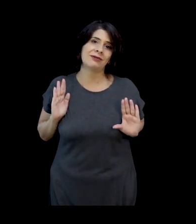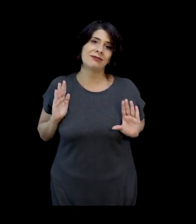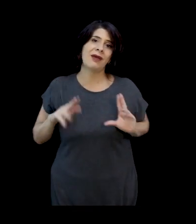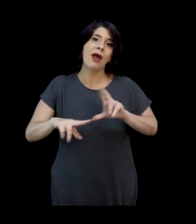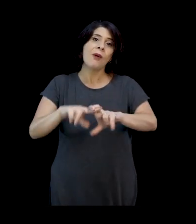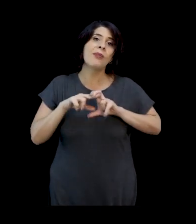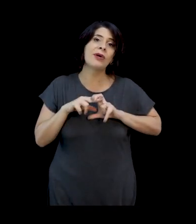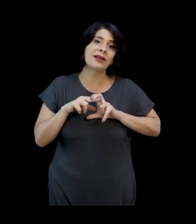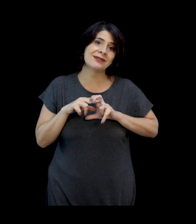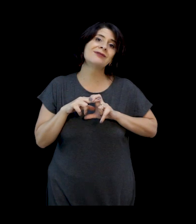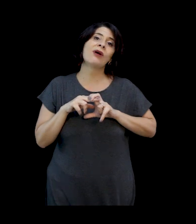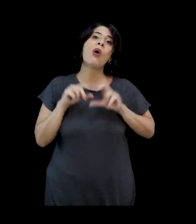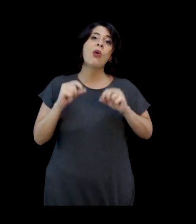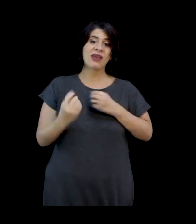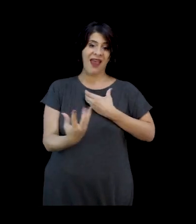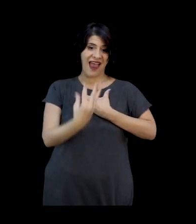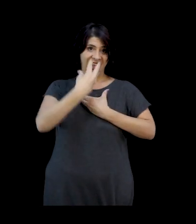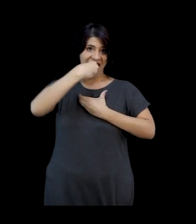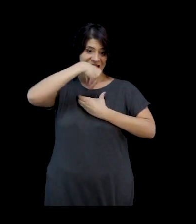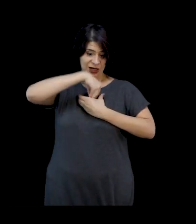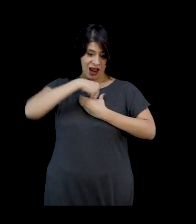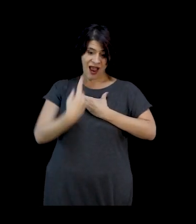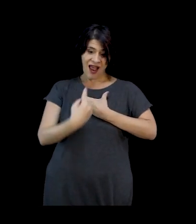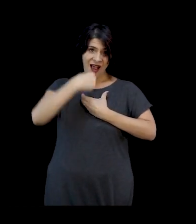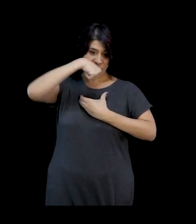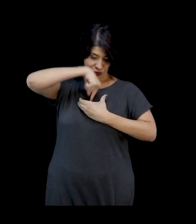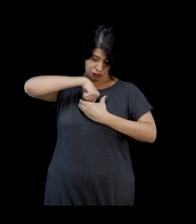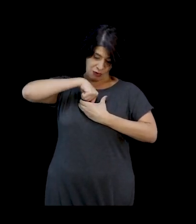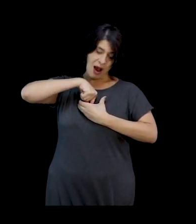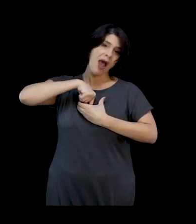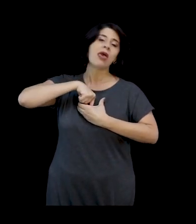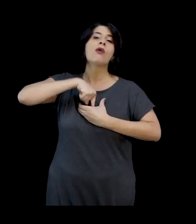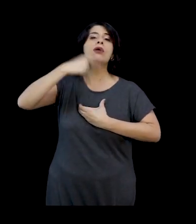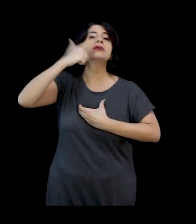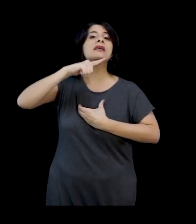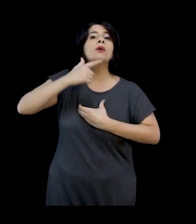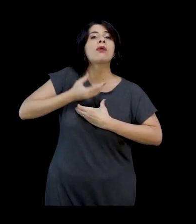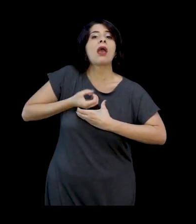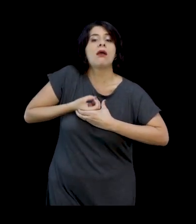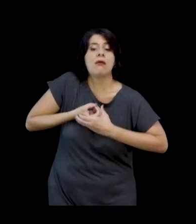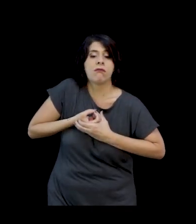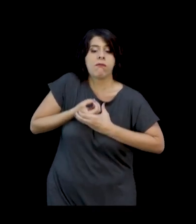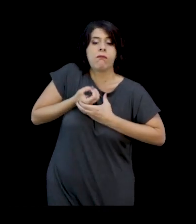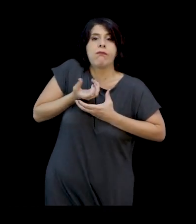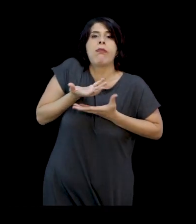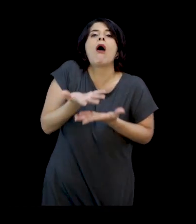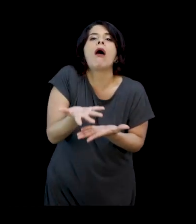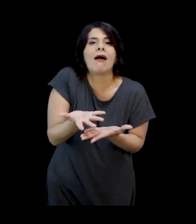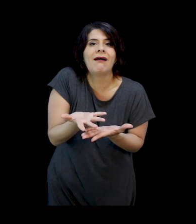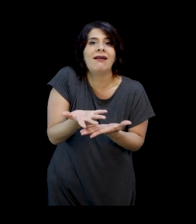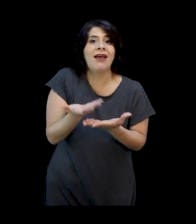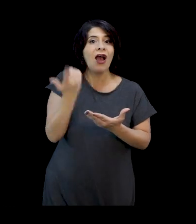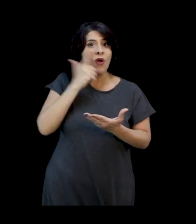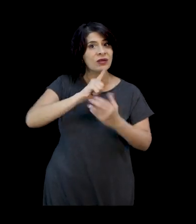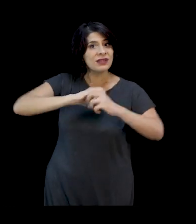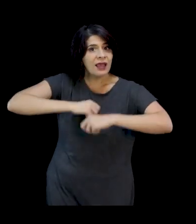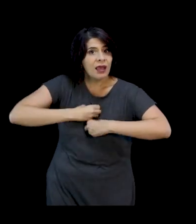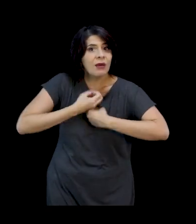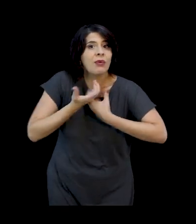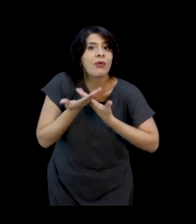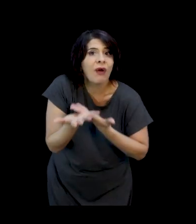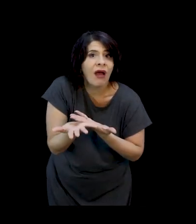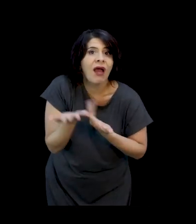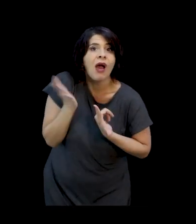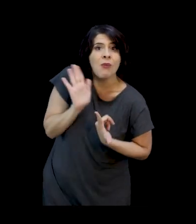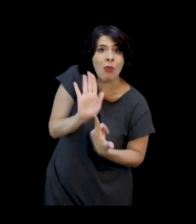momento em que essa atividade subjetiva se exterioriza. E é isso que ele chama de cultura. Sem que